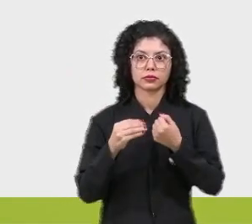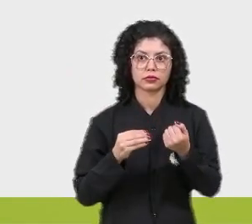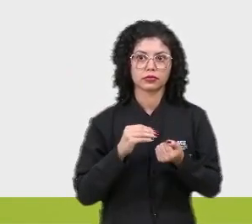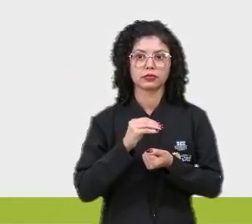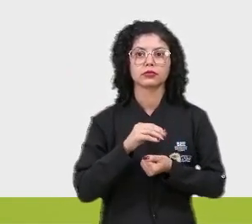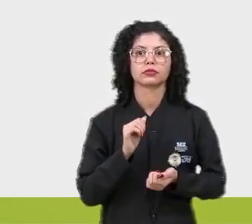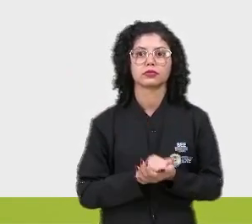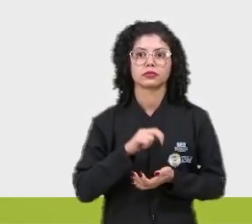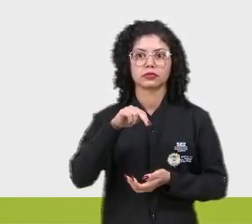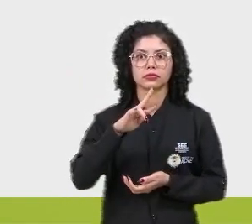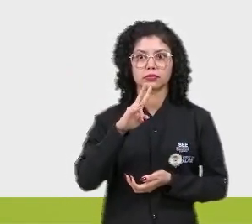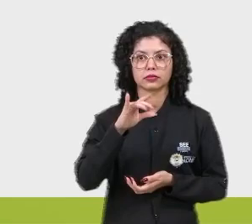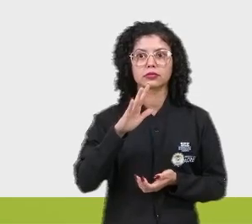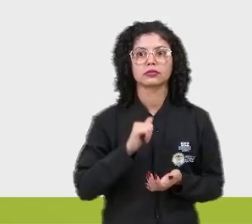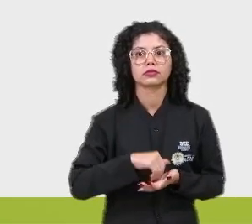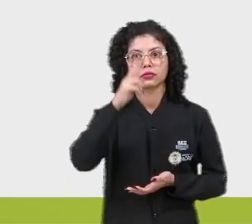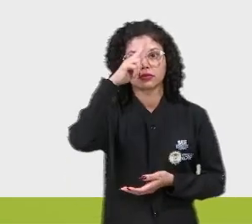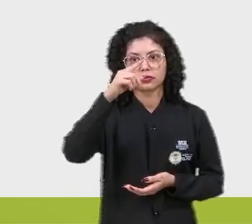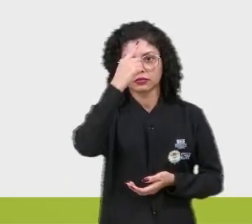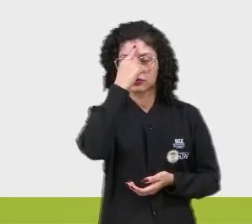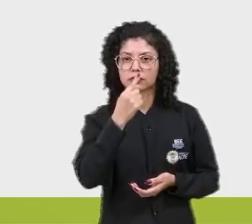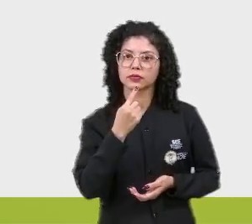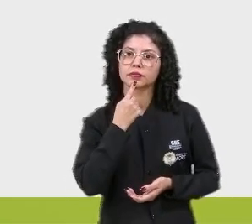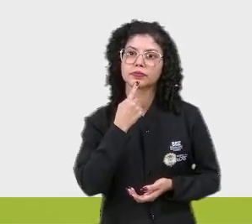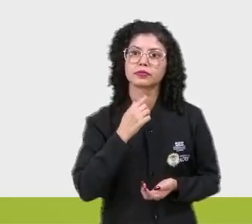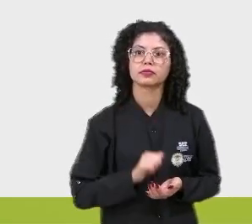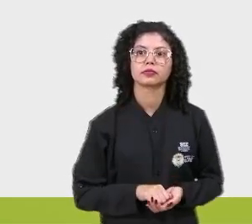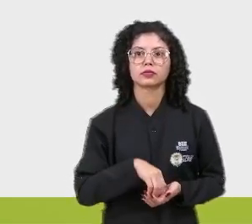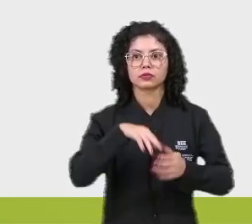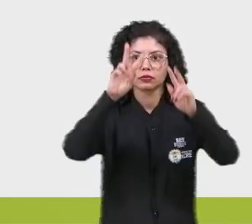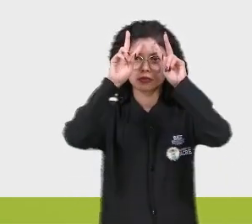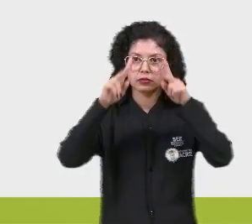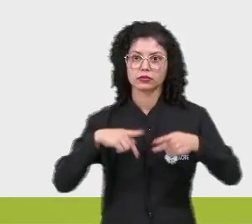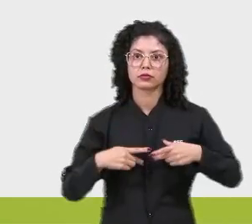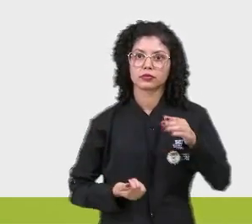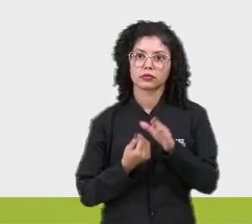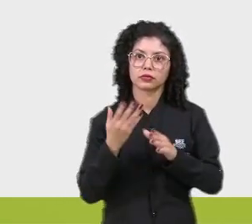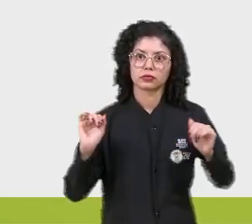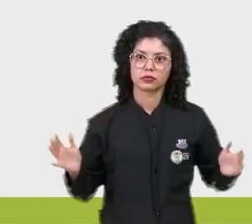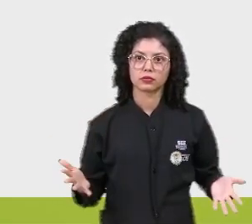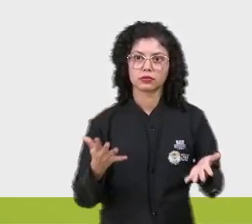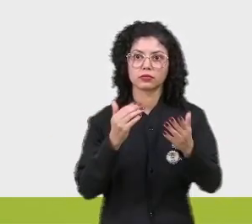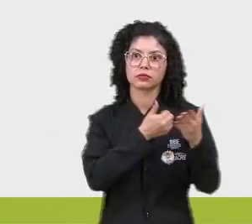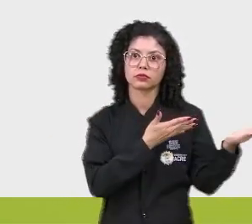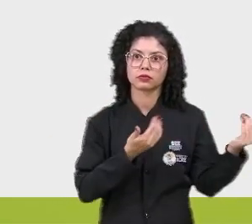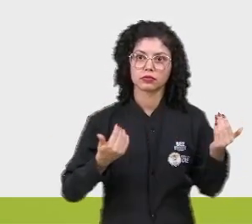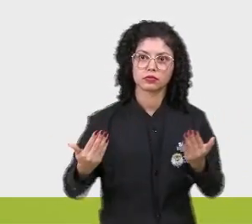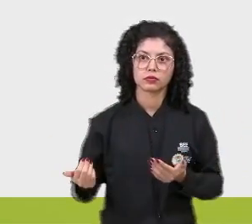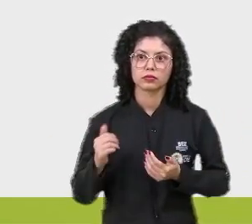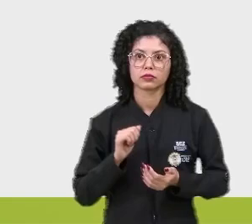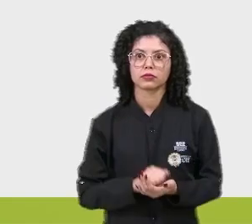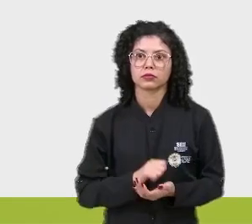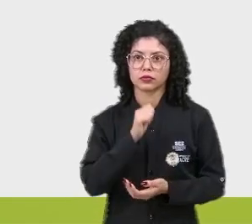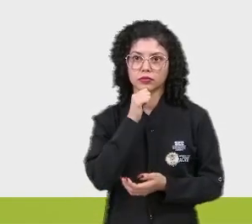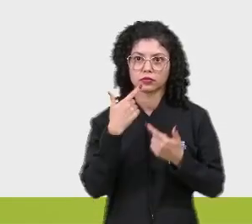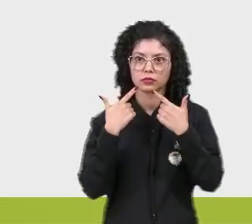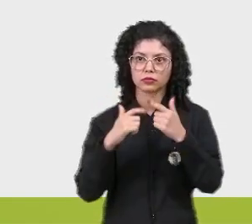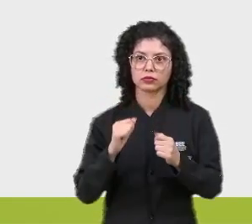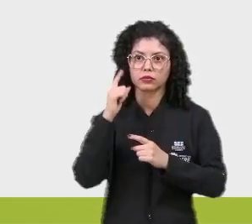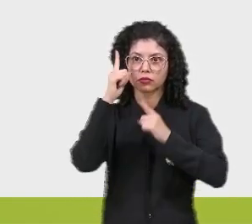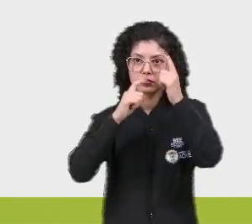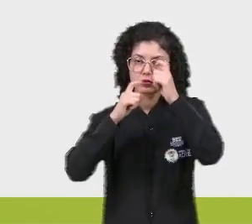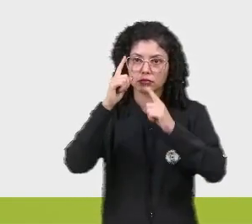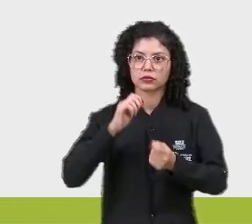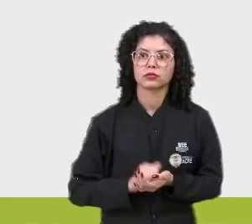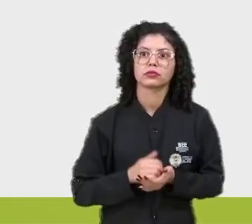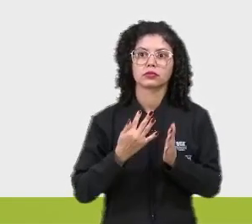moléculas de nanoputiãs lembram figuras humanas e foram criadas para estimular o interesse de jovens na compreensão da